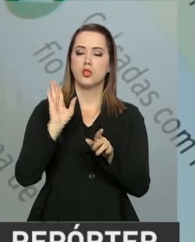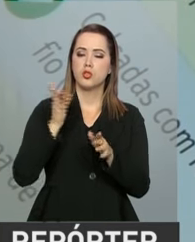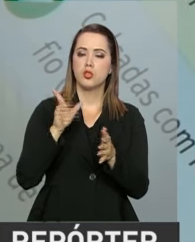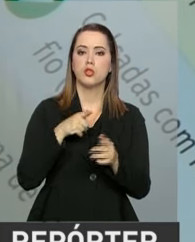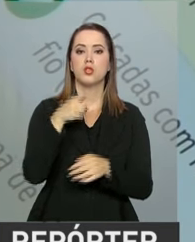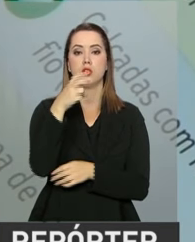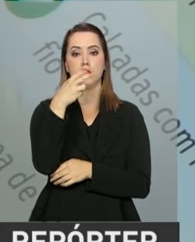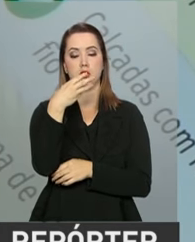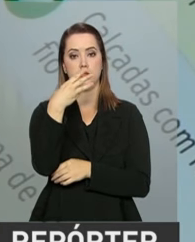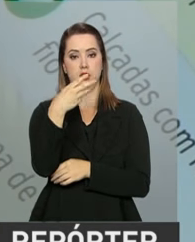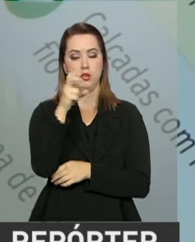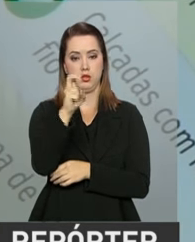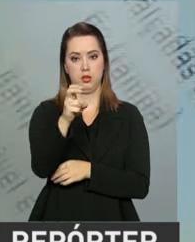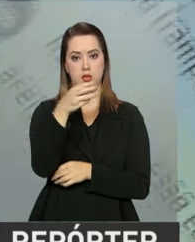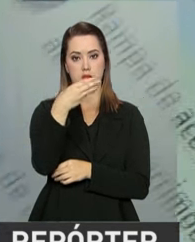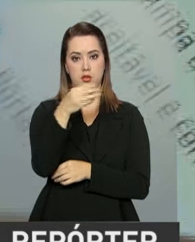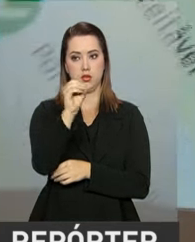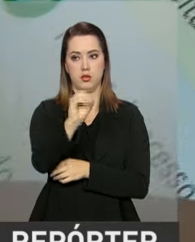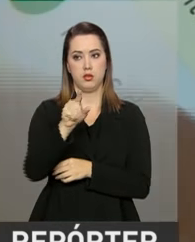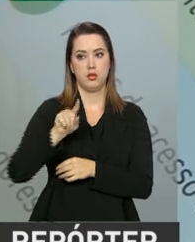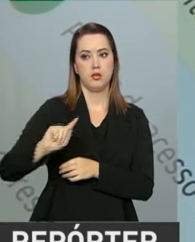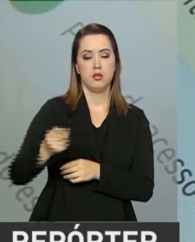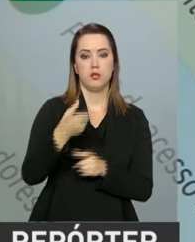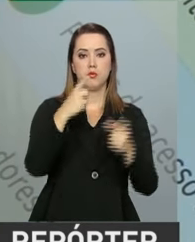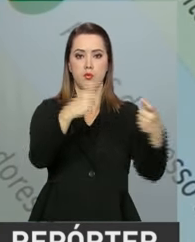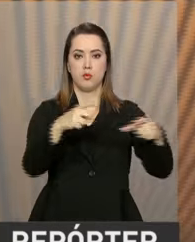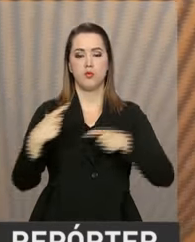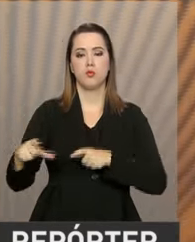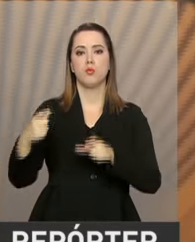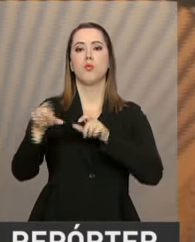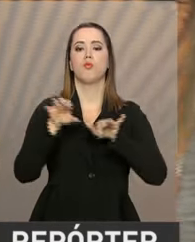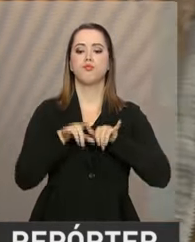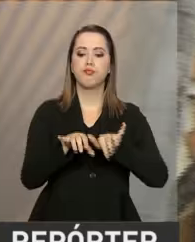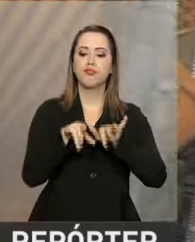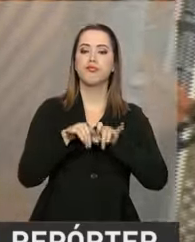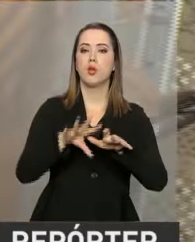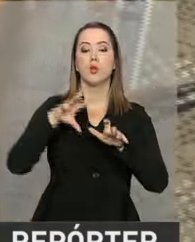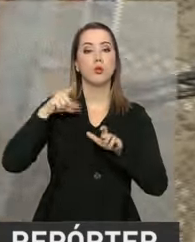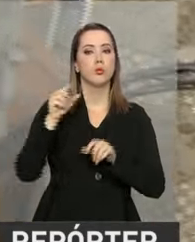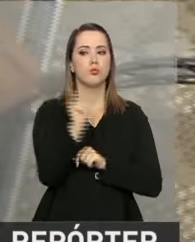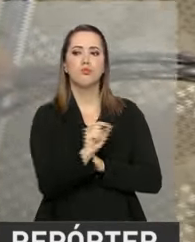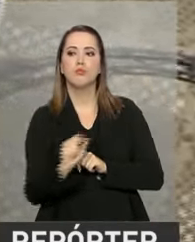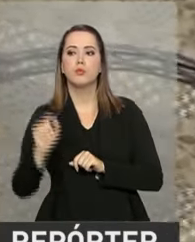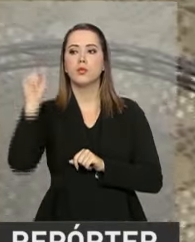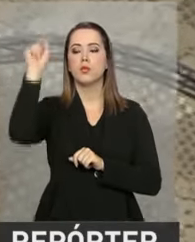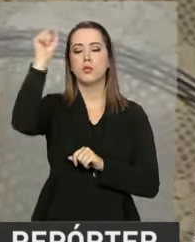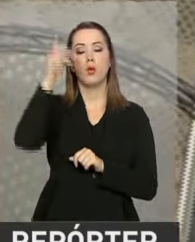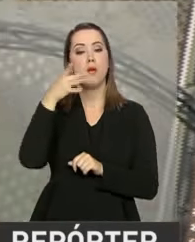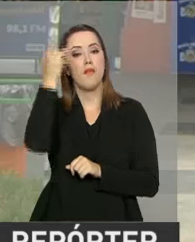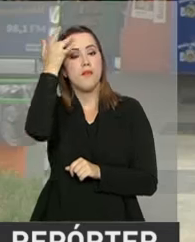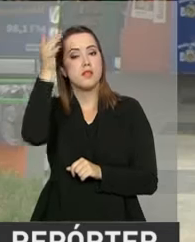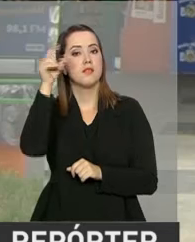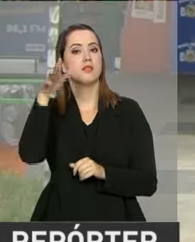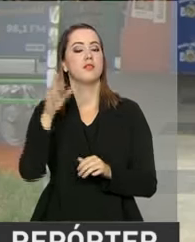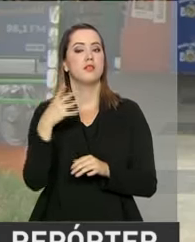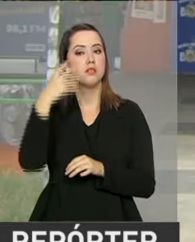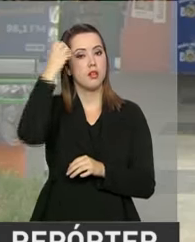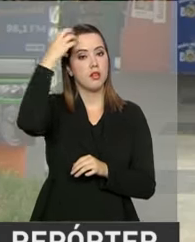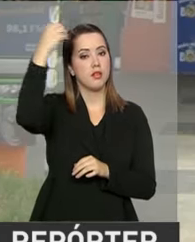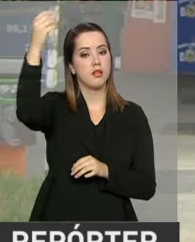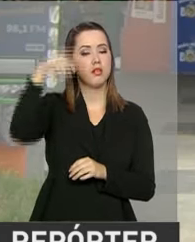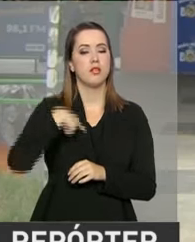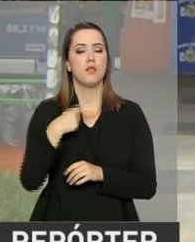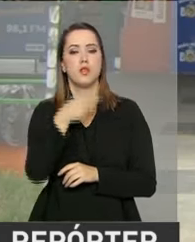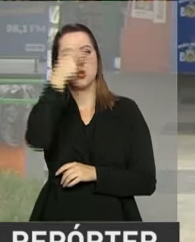530 mil estabelecimentos cadastrados em todo o país. A ideia é facilitar a viagem pelo Brasil de pessoas que